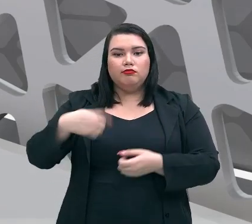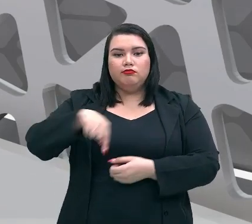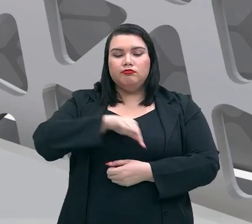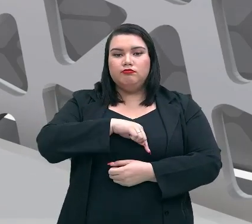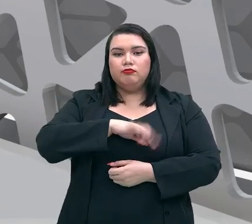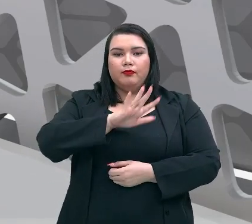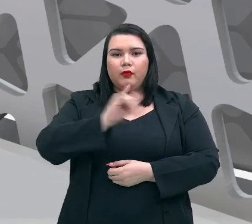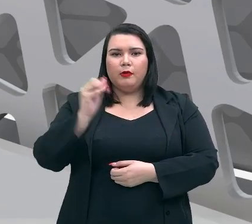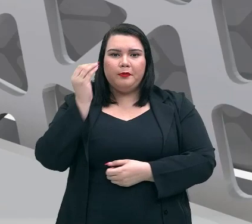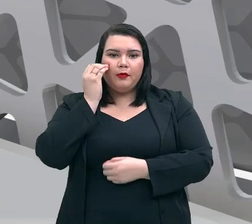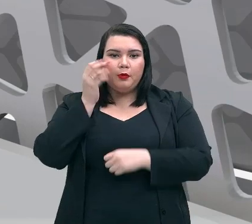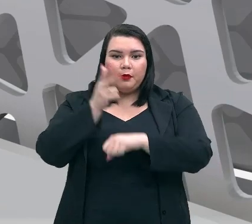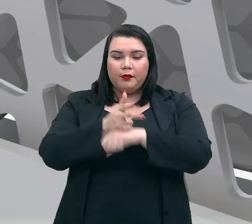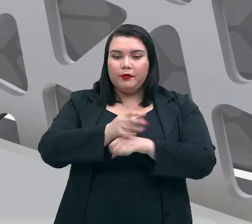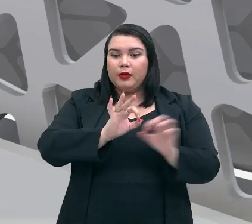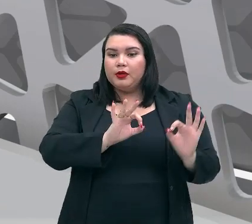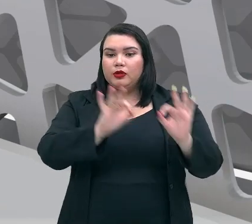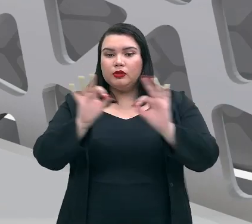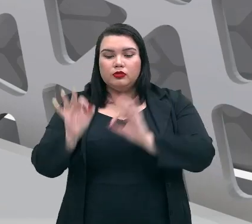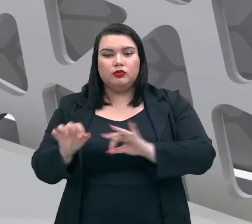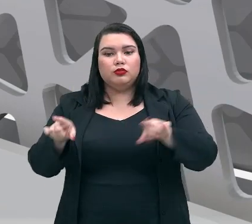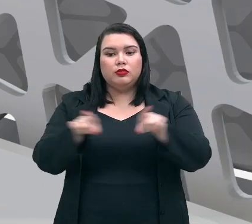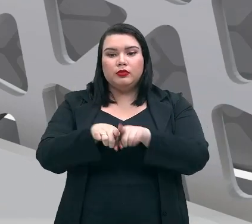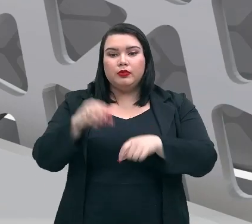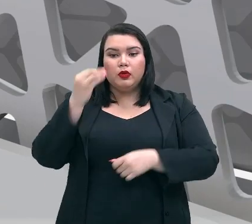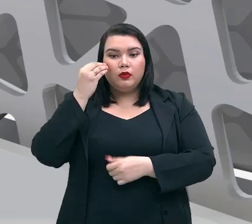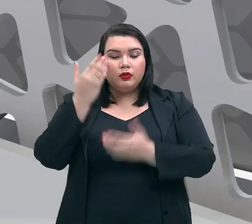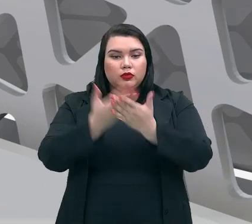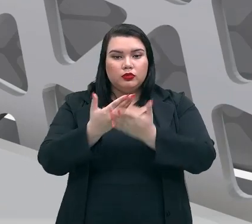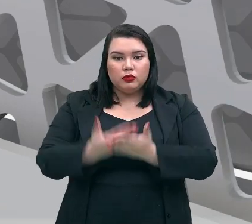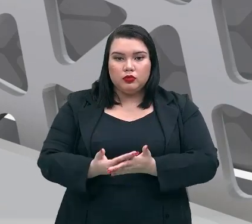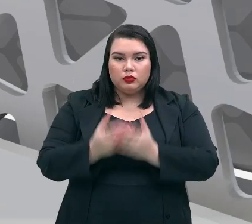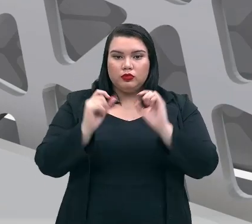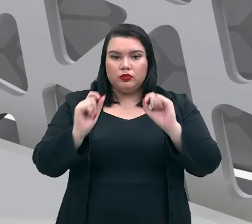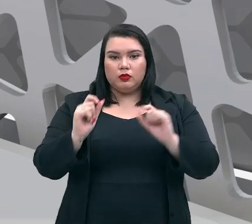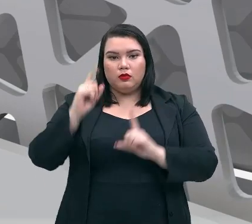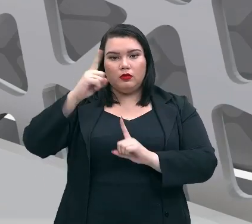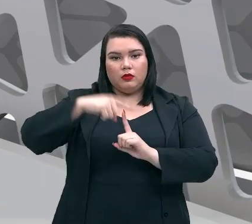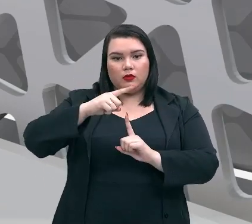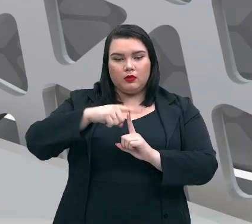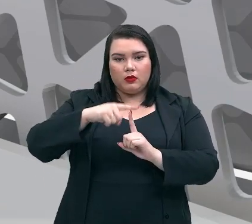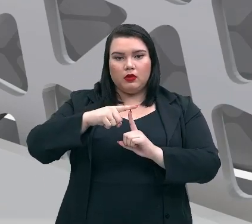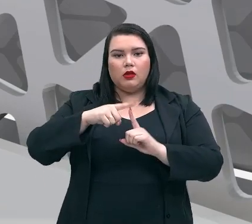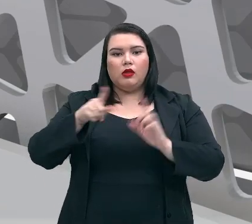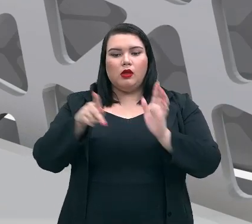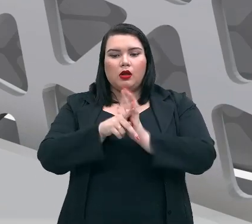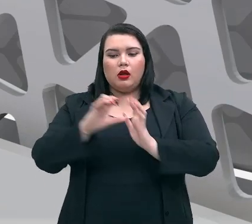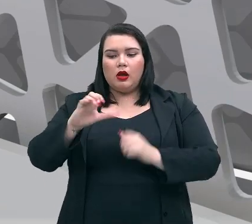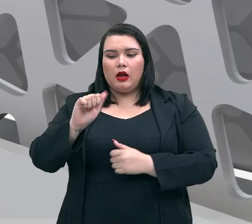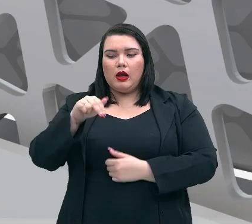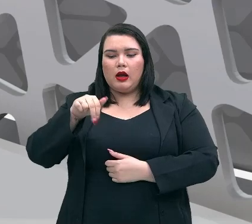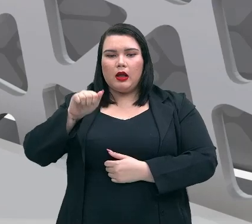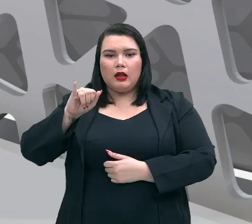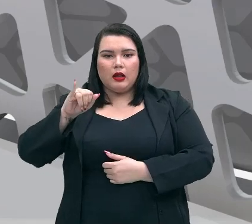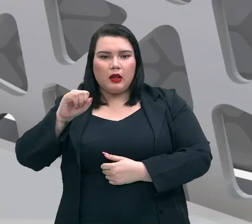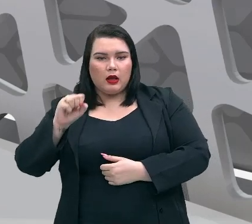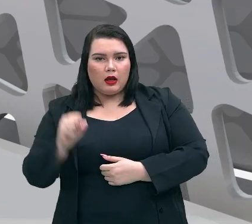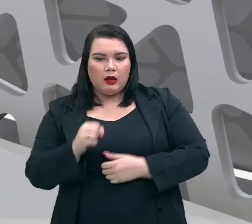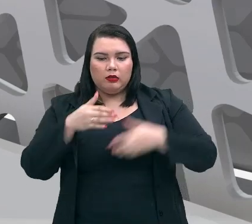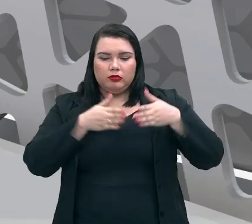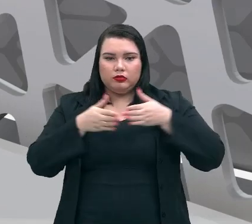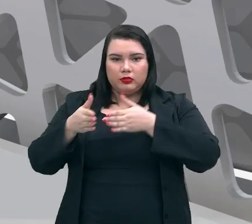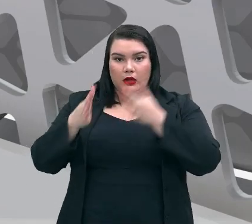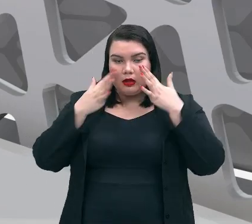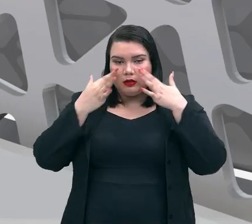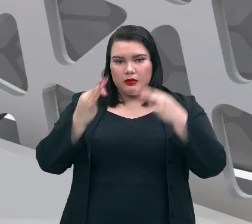né, um vídeo também em que a gente vai verificar e estudar aí os tipos de canais que nós temos. Prestem atenção e